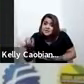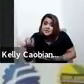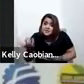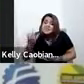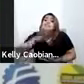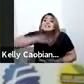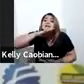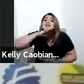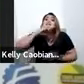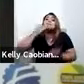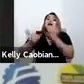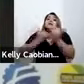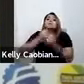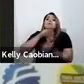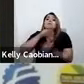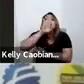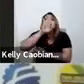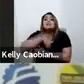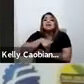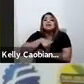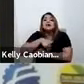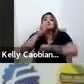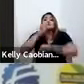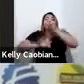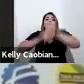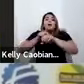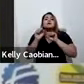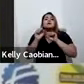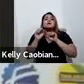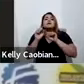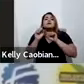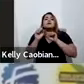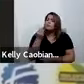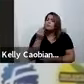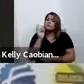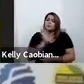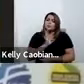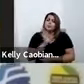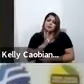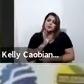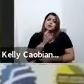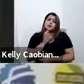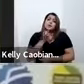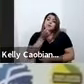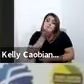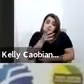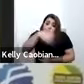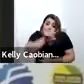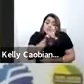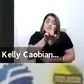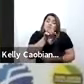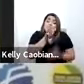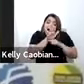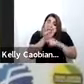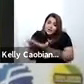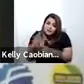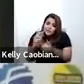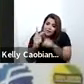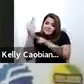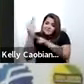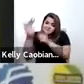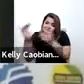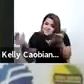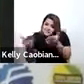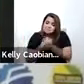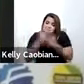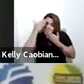sabe? Foi diferente, foi muito bacana, e que bom que você participou disso, doutor, a gente te agradece a sua participação, a sua